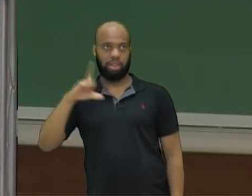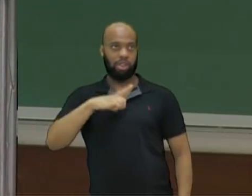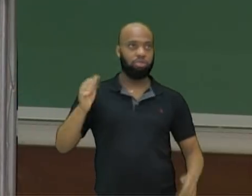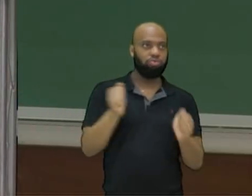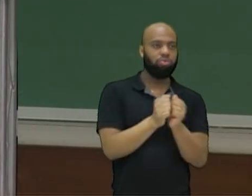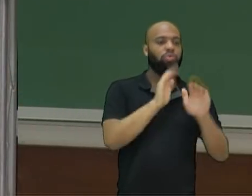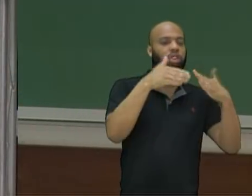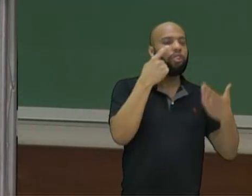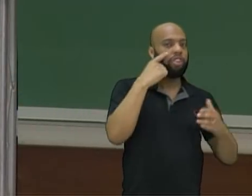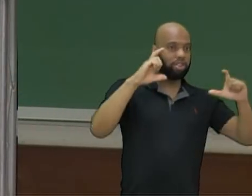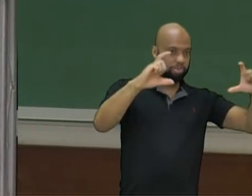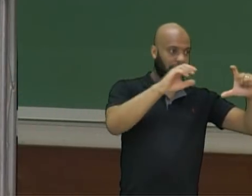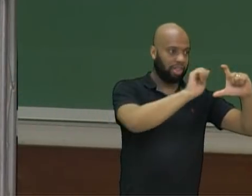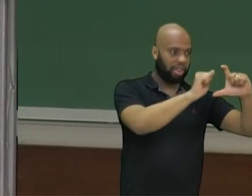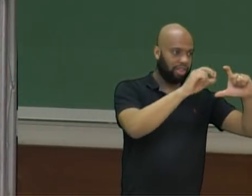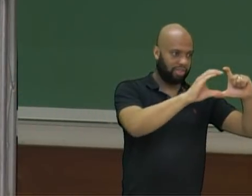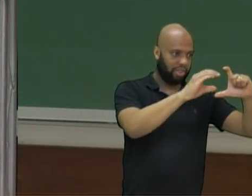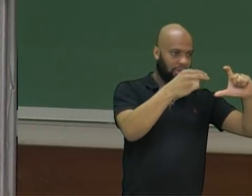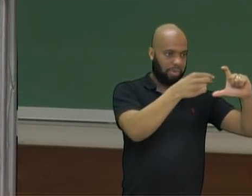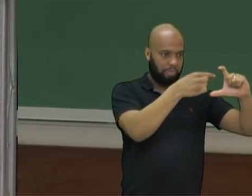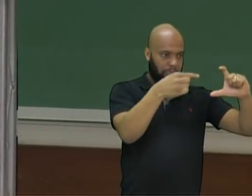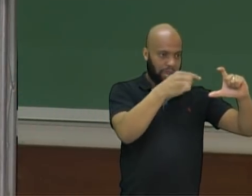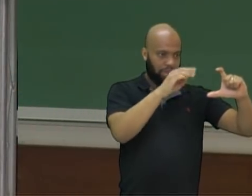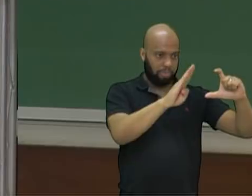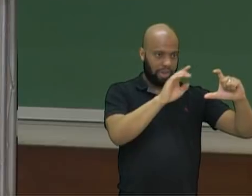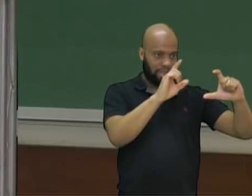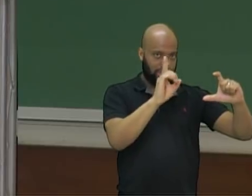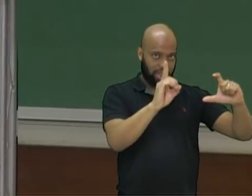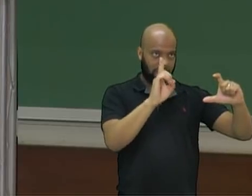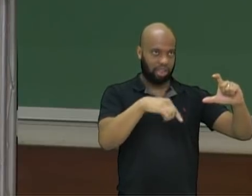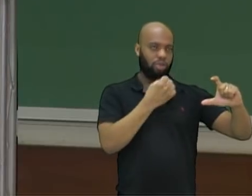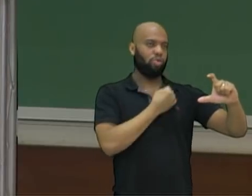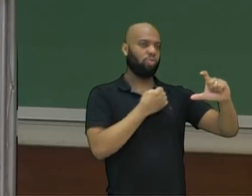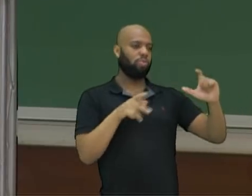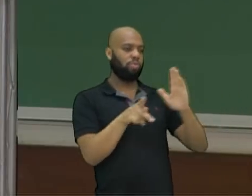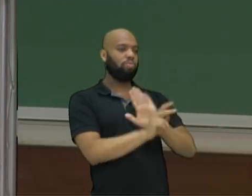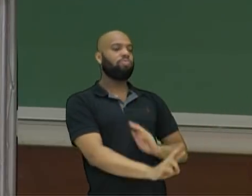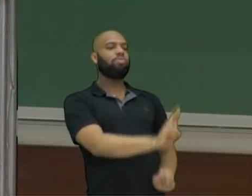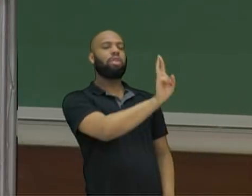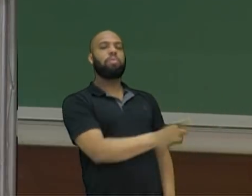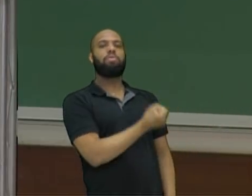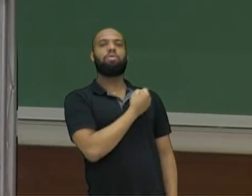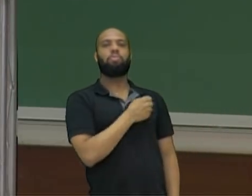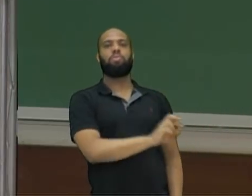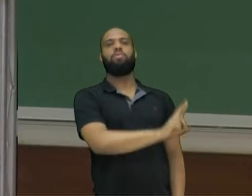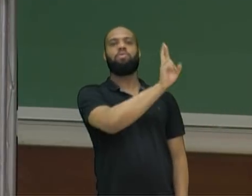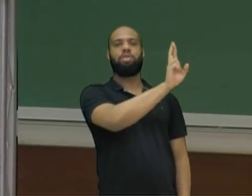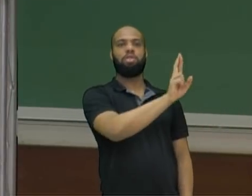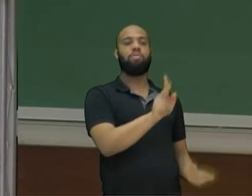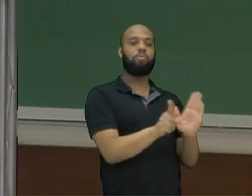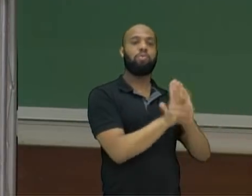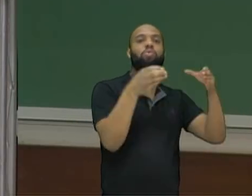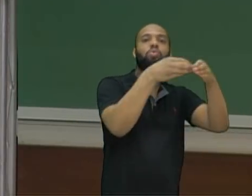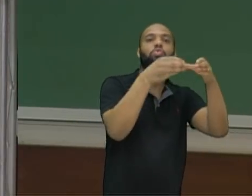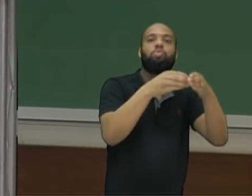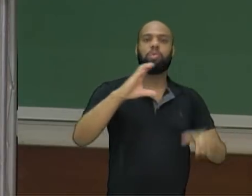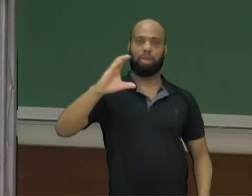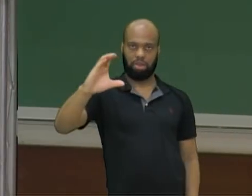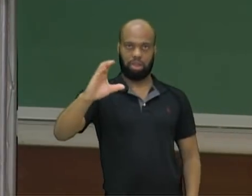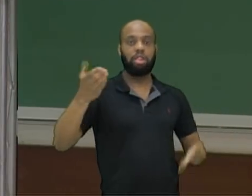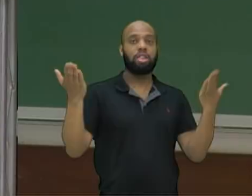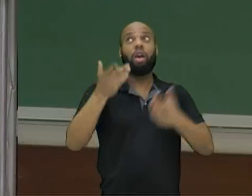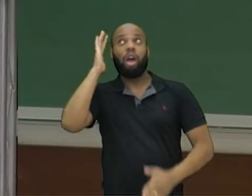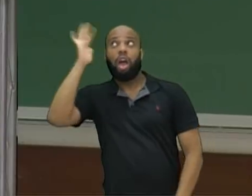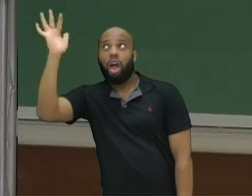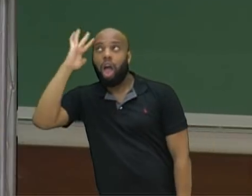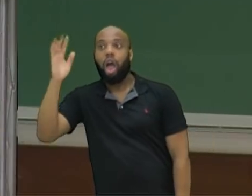AC menos BD é um número só que representa a parte real do número complexo. Parte imaginária. Quanto